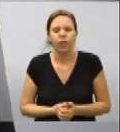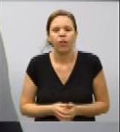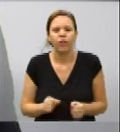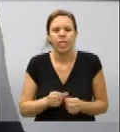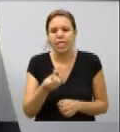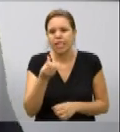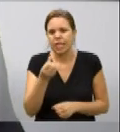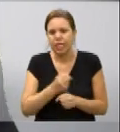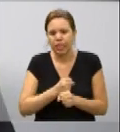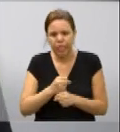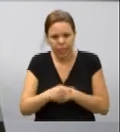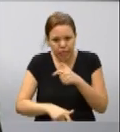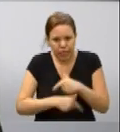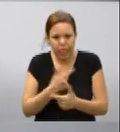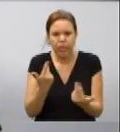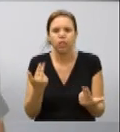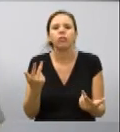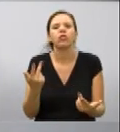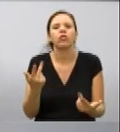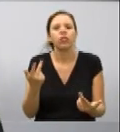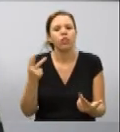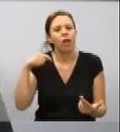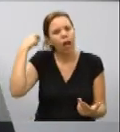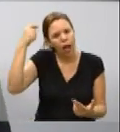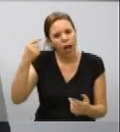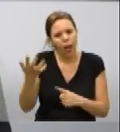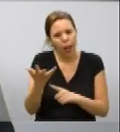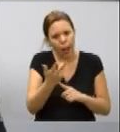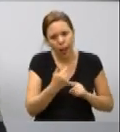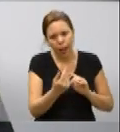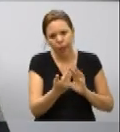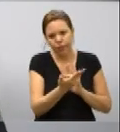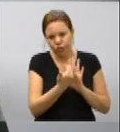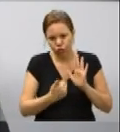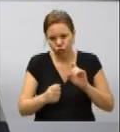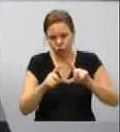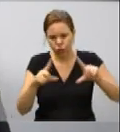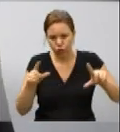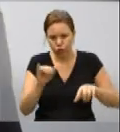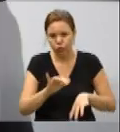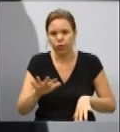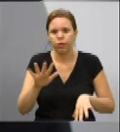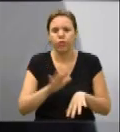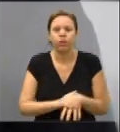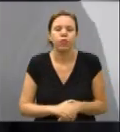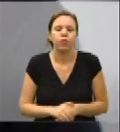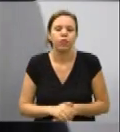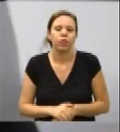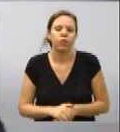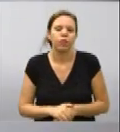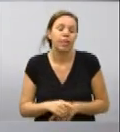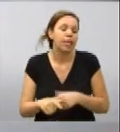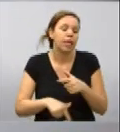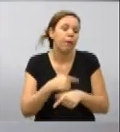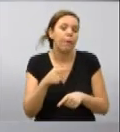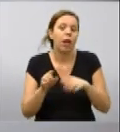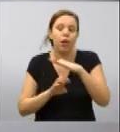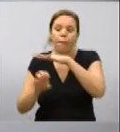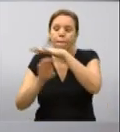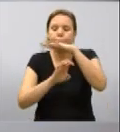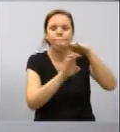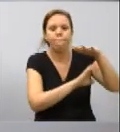fazem 6 anos que eu trabalho como artista de quadrinho e ilustrador. E aí você trabalha com